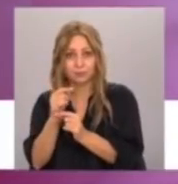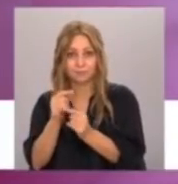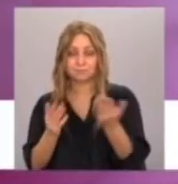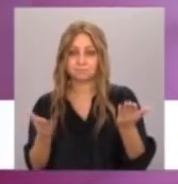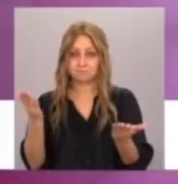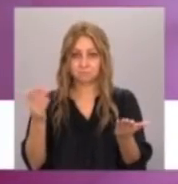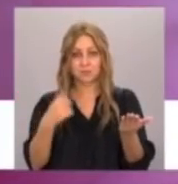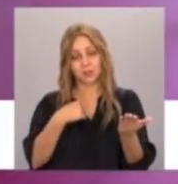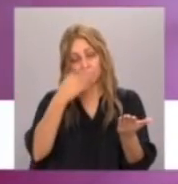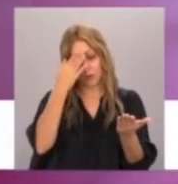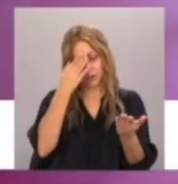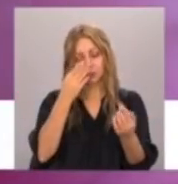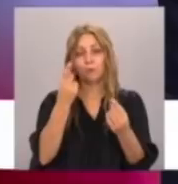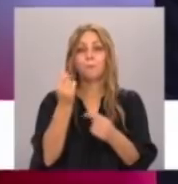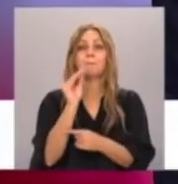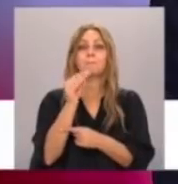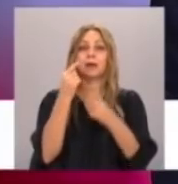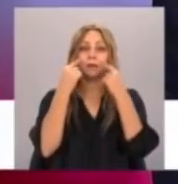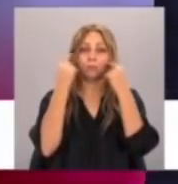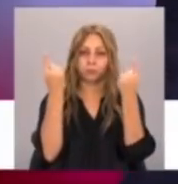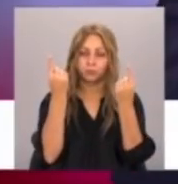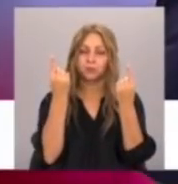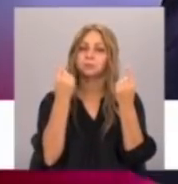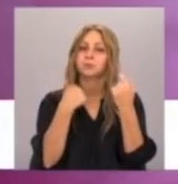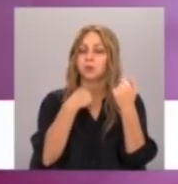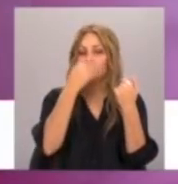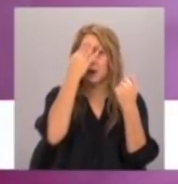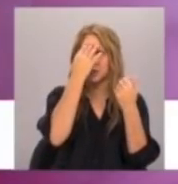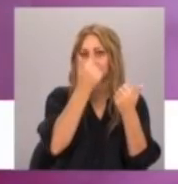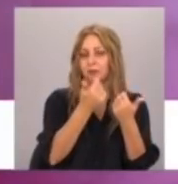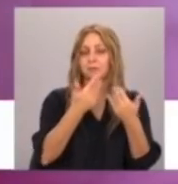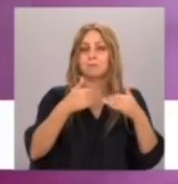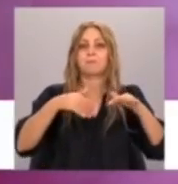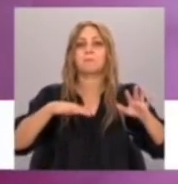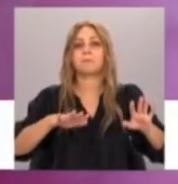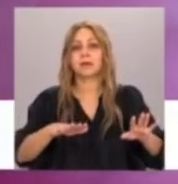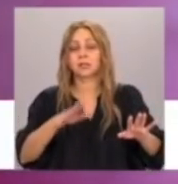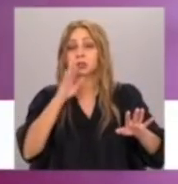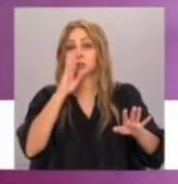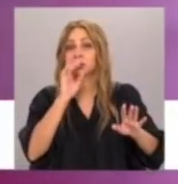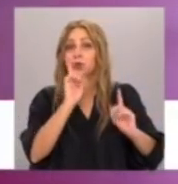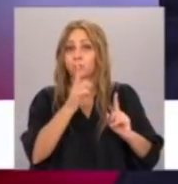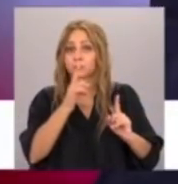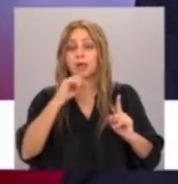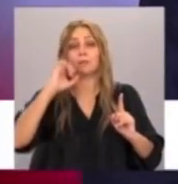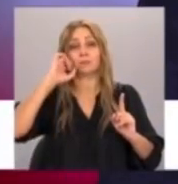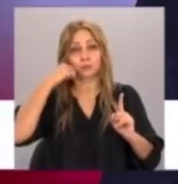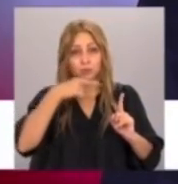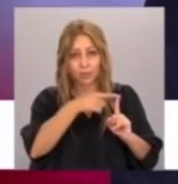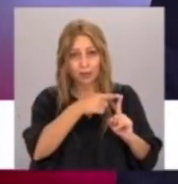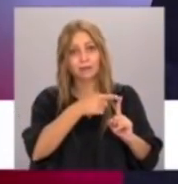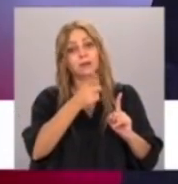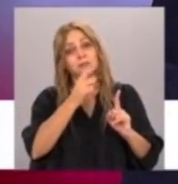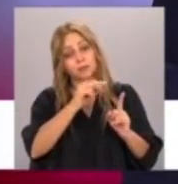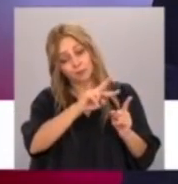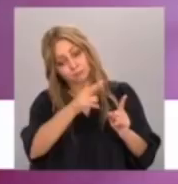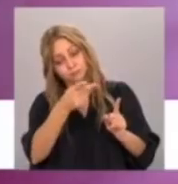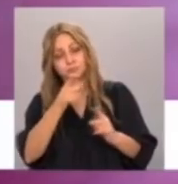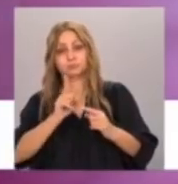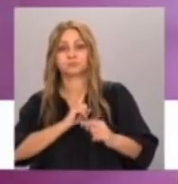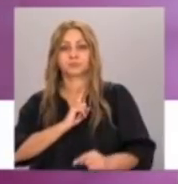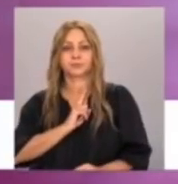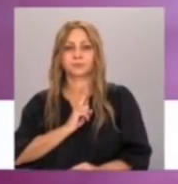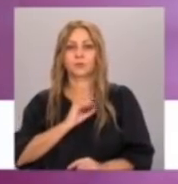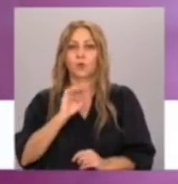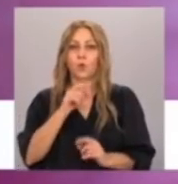divergência acho que um banco público aí de vez vai ser é mas não é um dogma os começar a ter problemas também não é pois no dia que